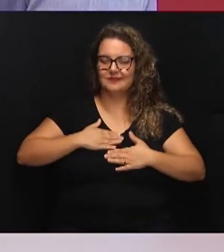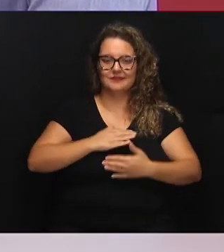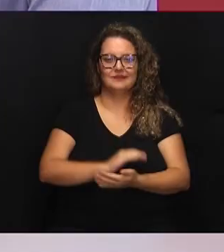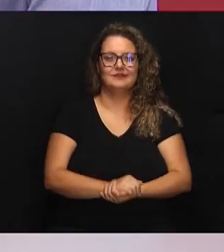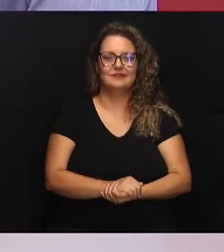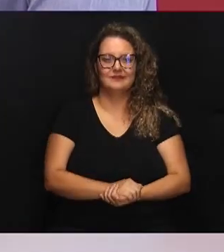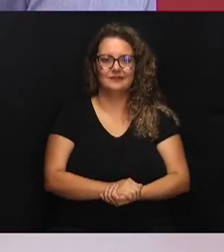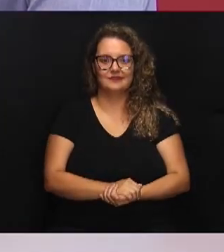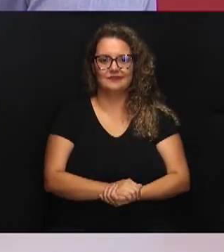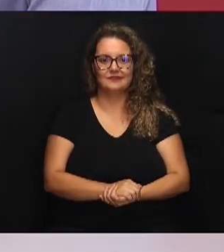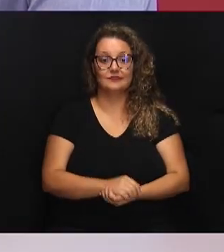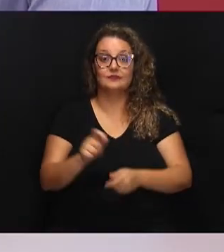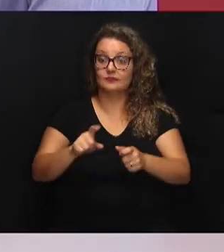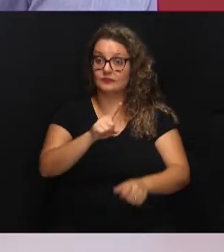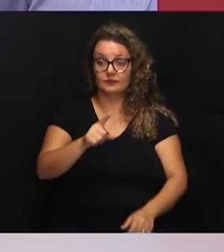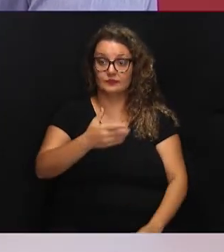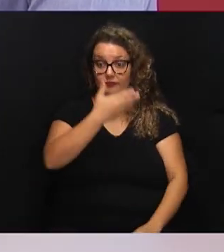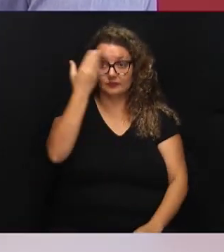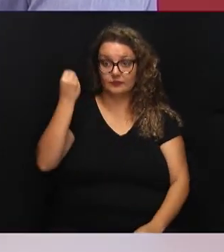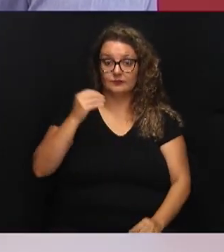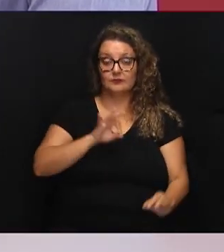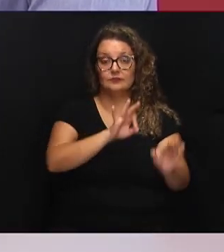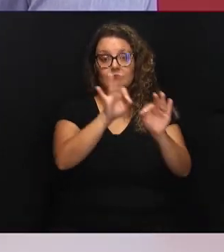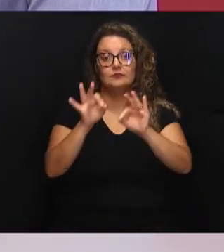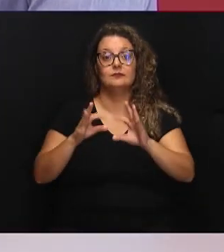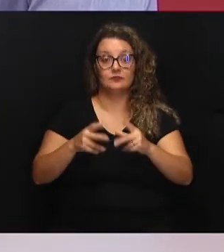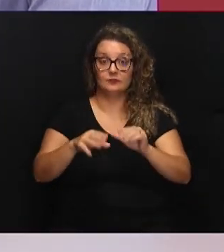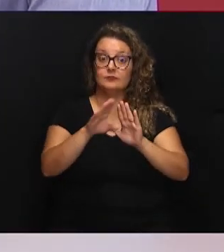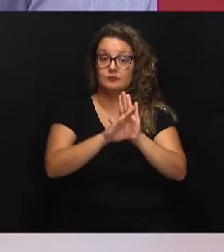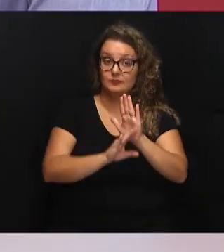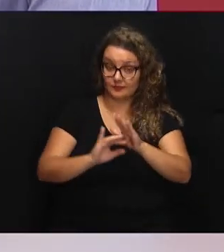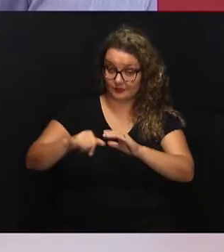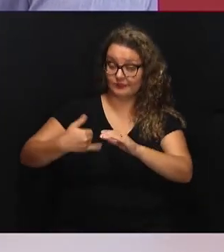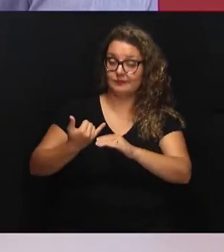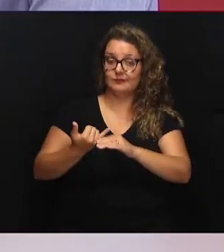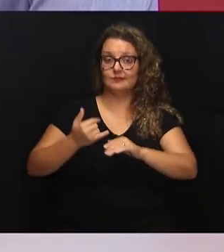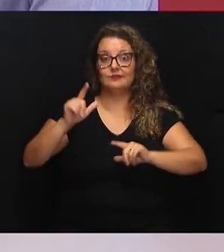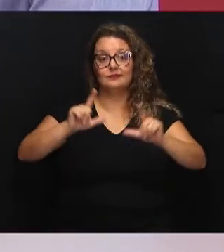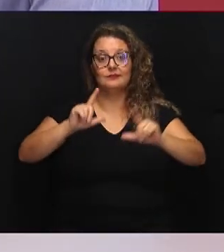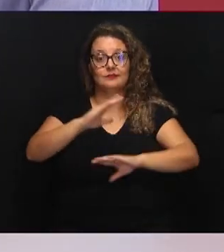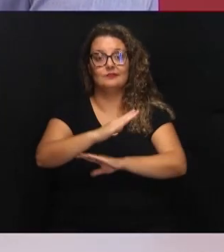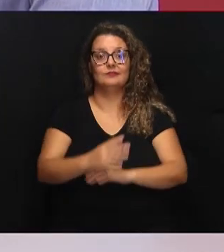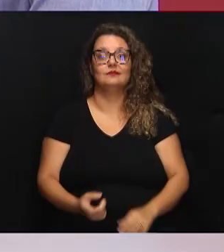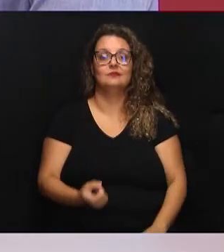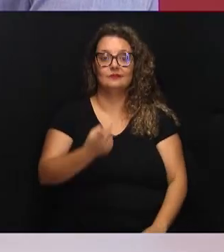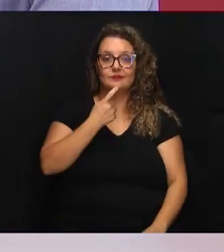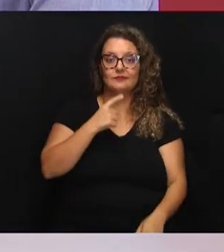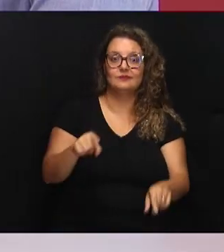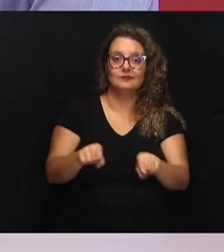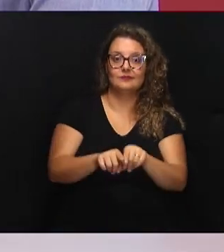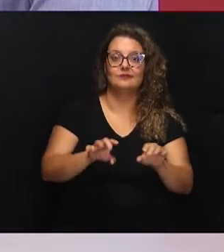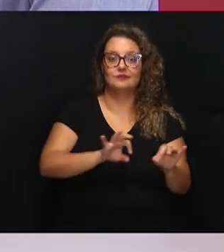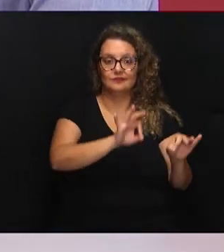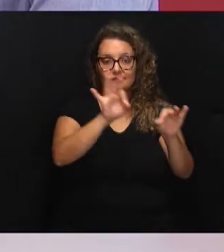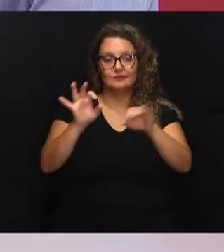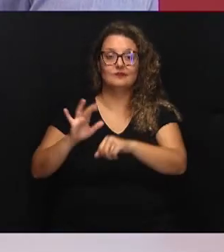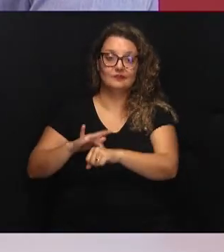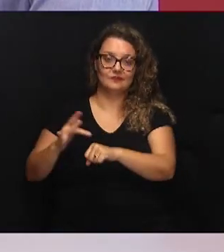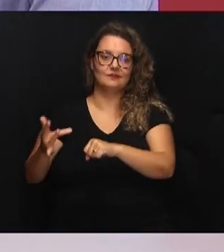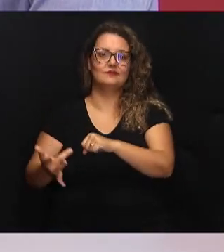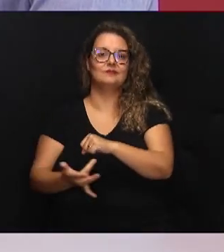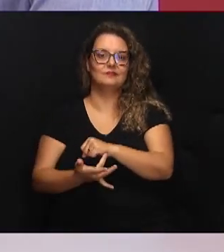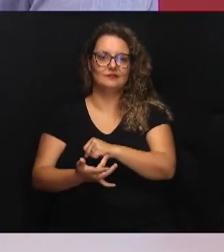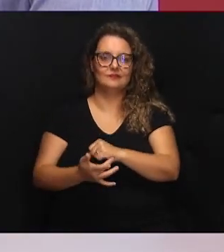E pessoal, não se esqueçam de acompanhar toda a programação no YouTube TV Câmara Campinas e também de nos seguir nas redes sociais,